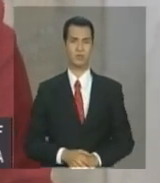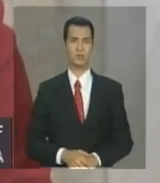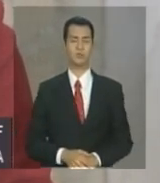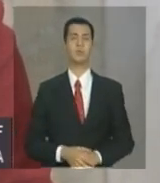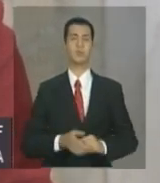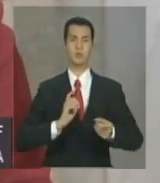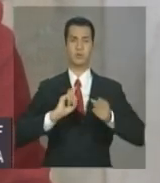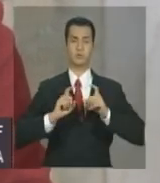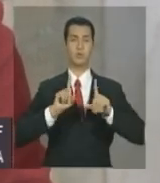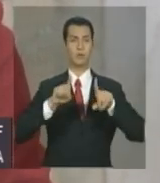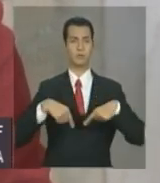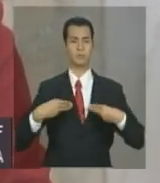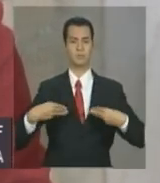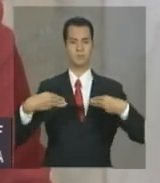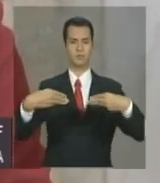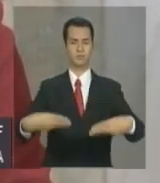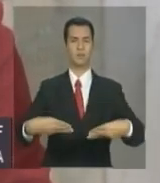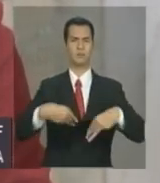interministerial